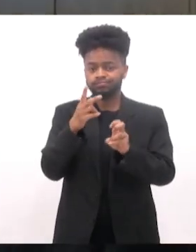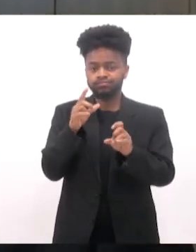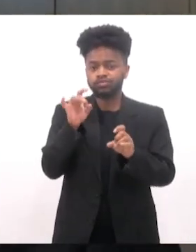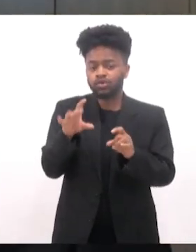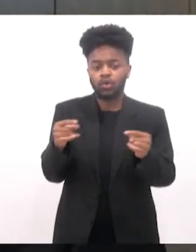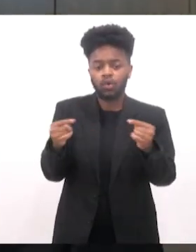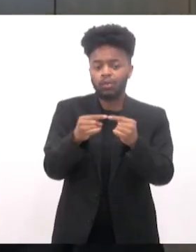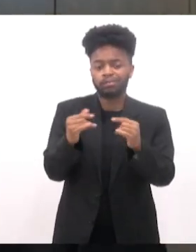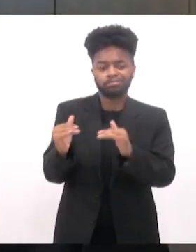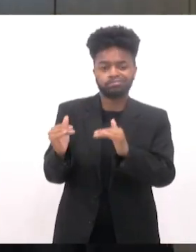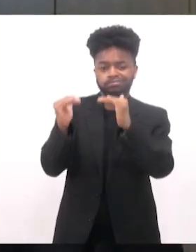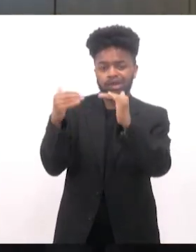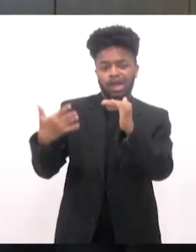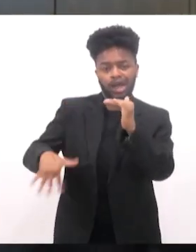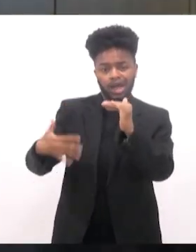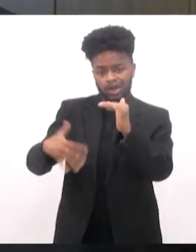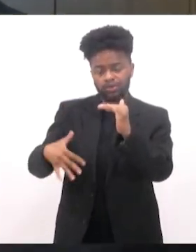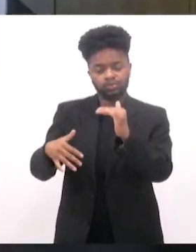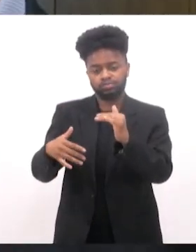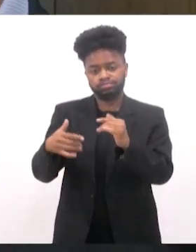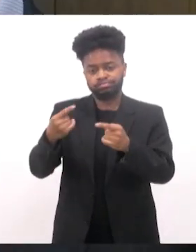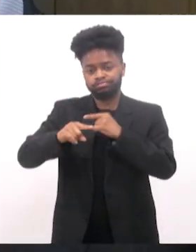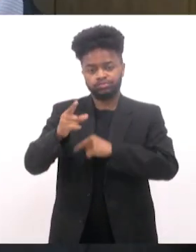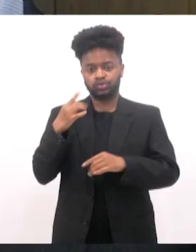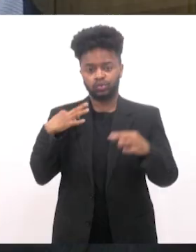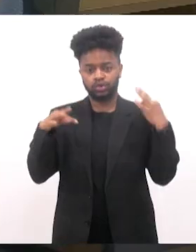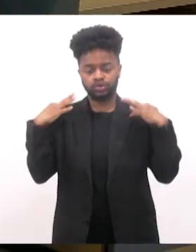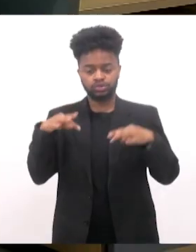separado do estado do Rio de Janeiro na modalidade de turismo.